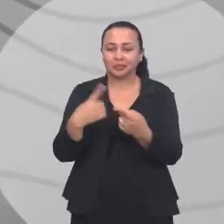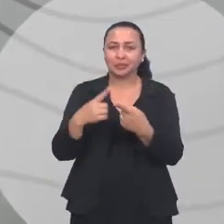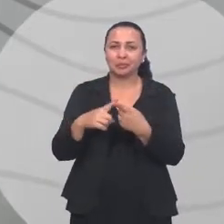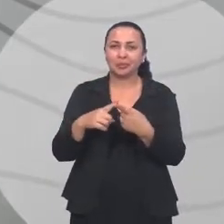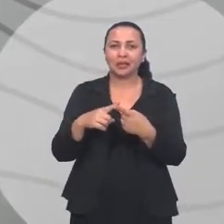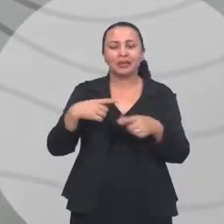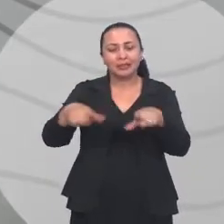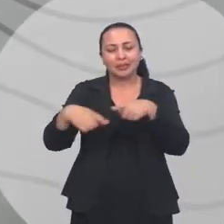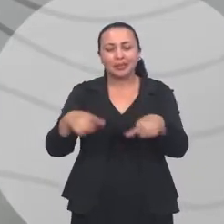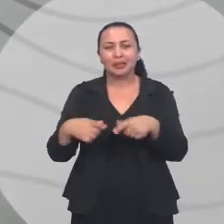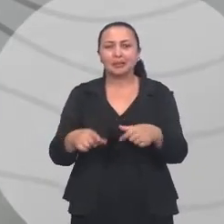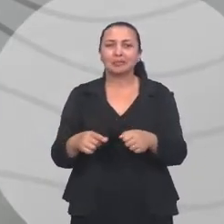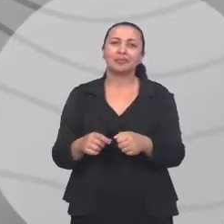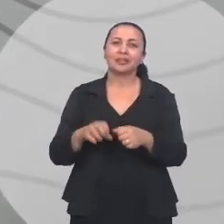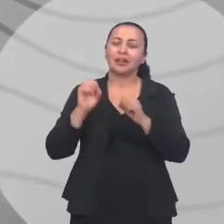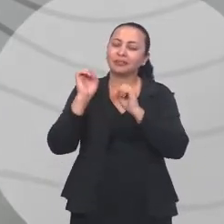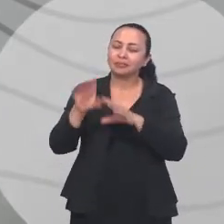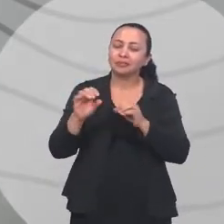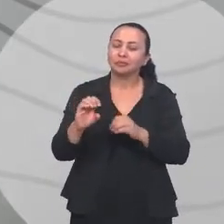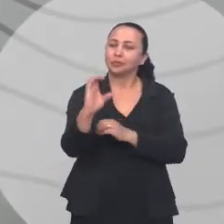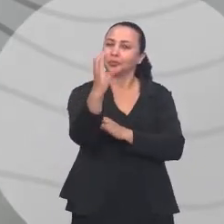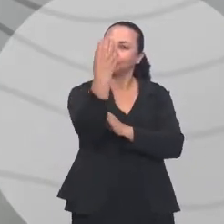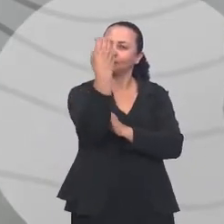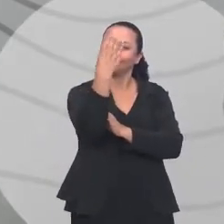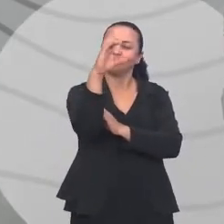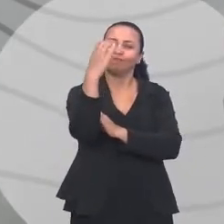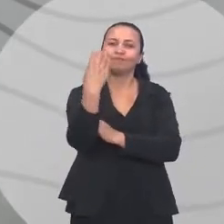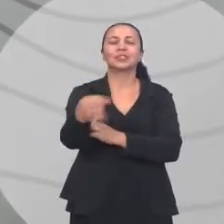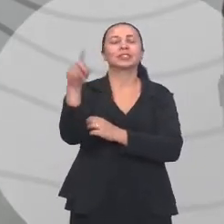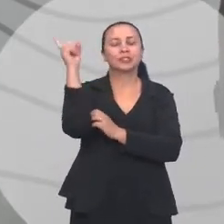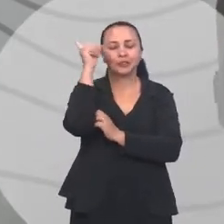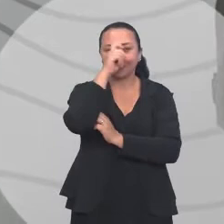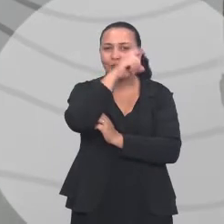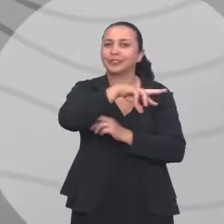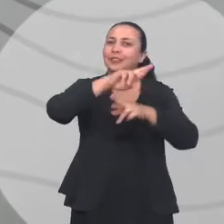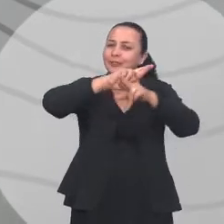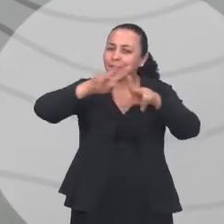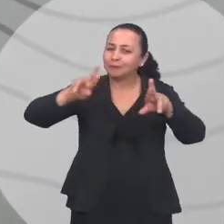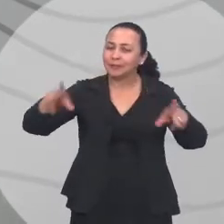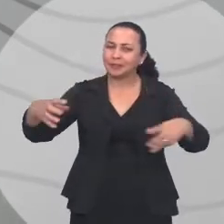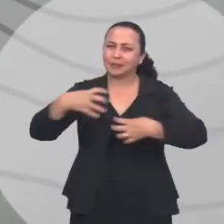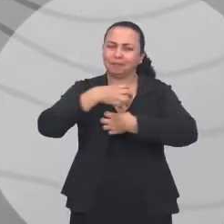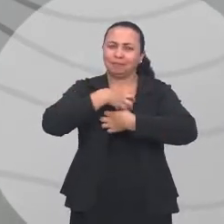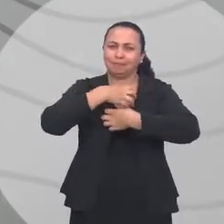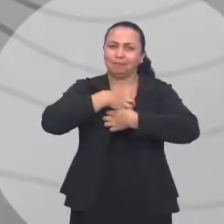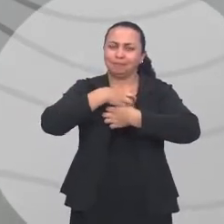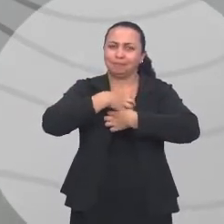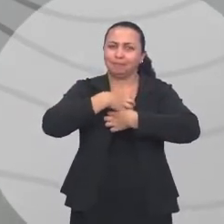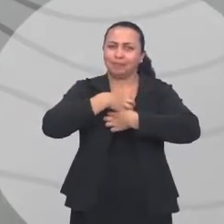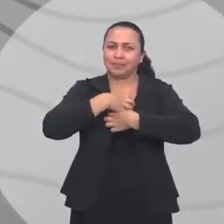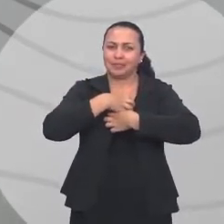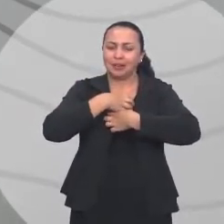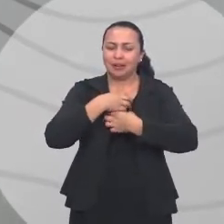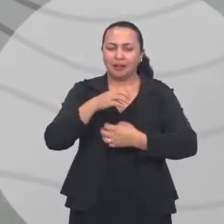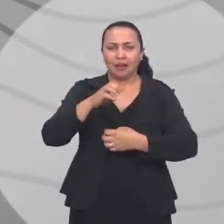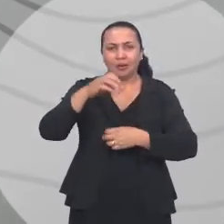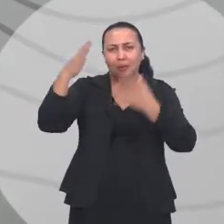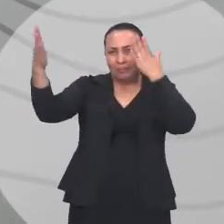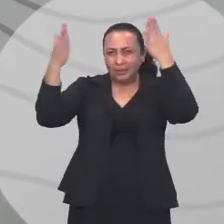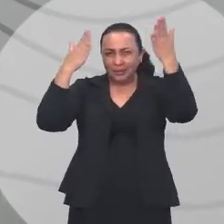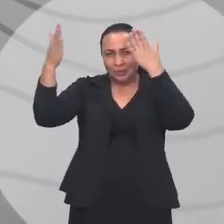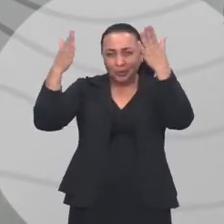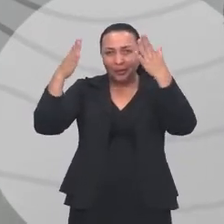trabalhar academicamente falando dando aula para uma câmera muito diferente a sensação o